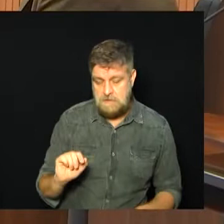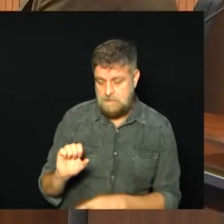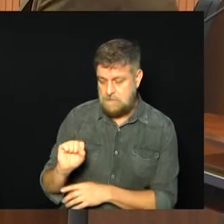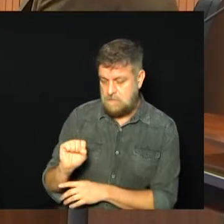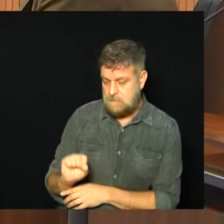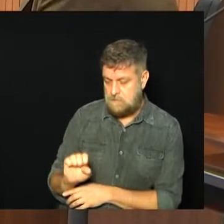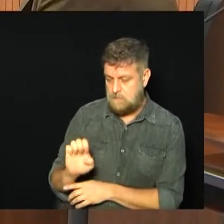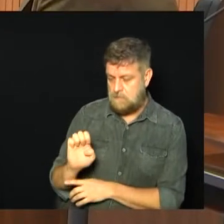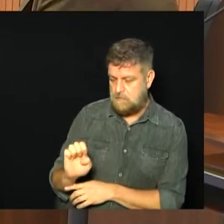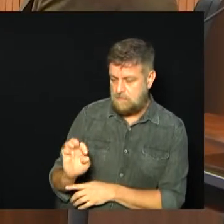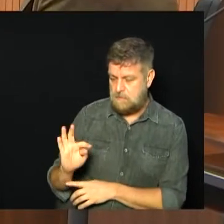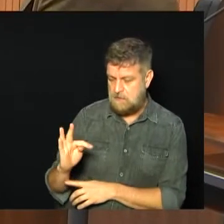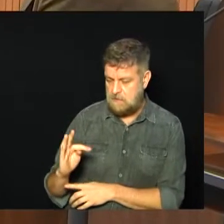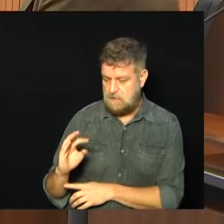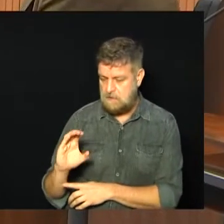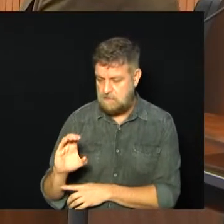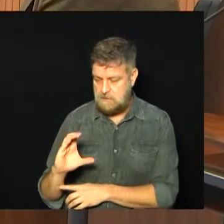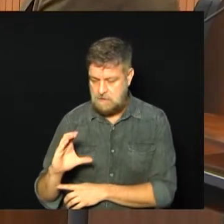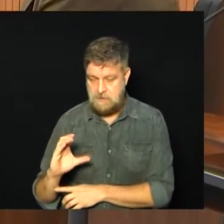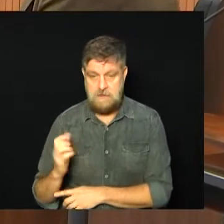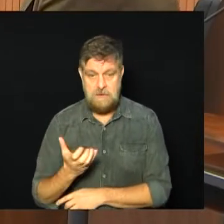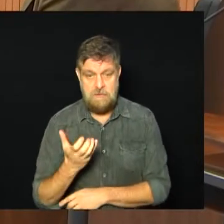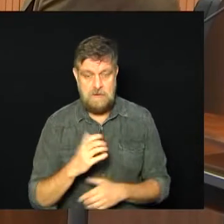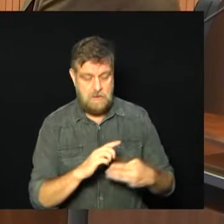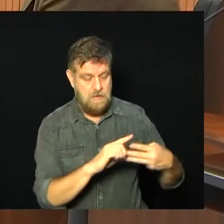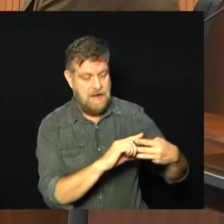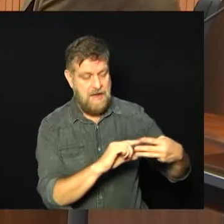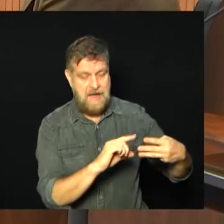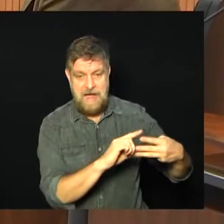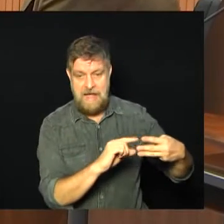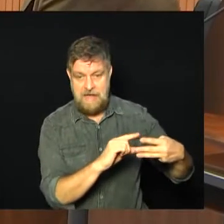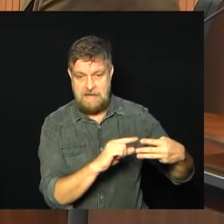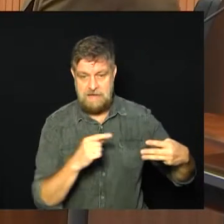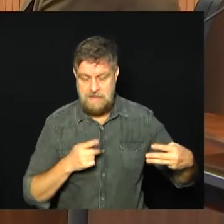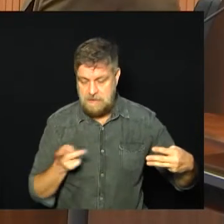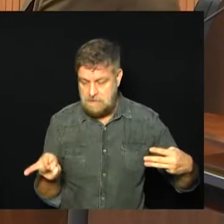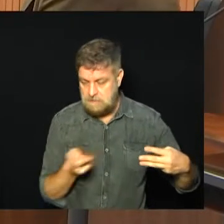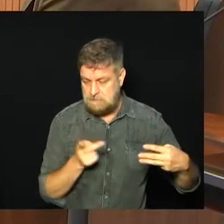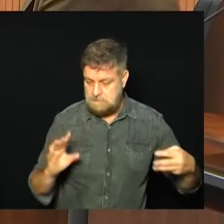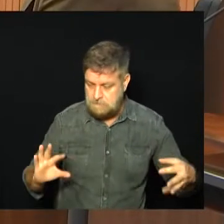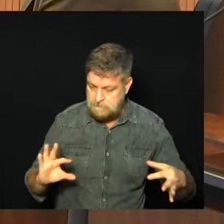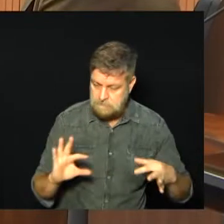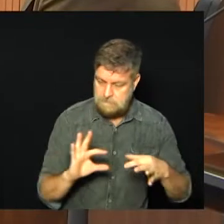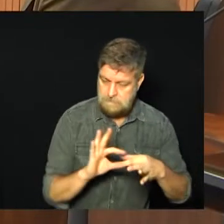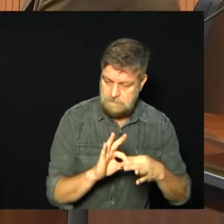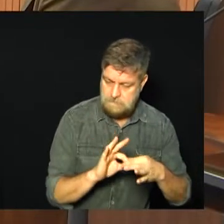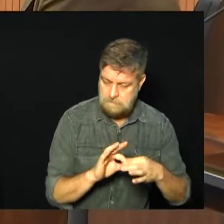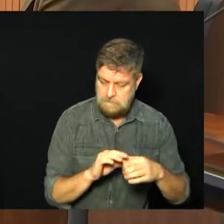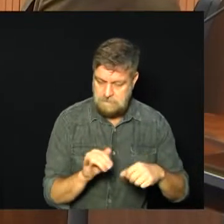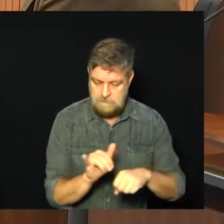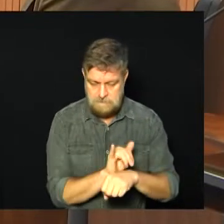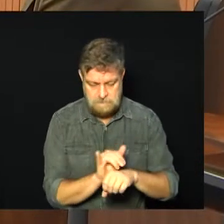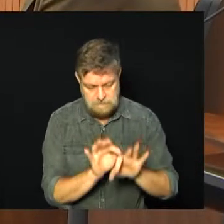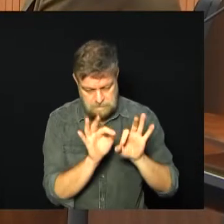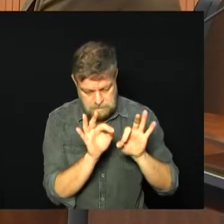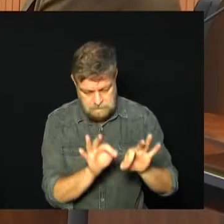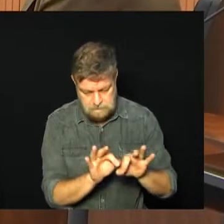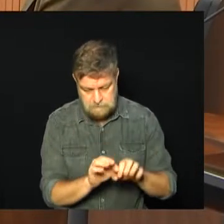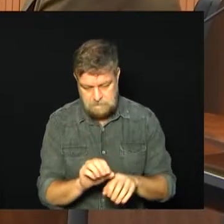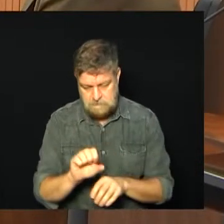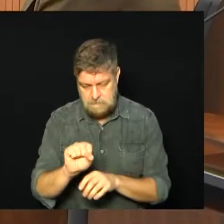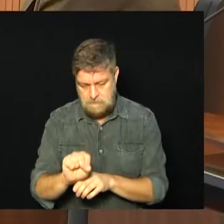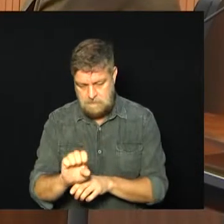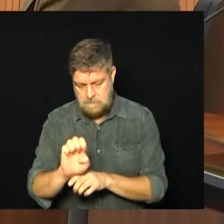da INDEC e a Mariana, que nós estamos começando o caminho certo, e deixar bem claro que a CETEC sempre foi